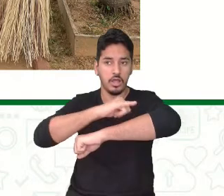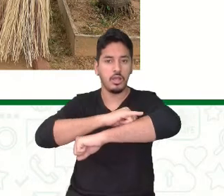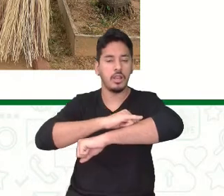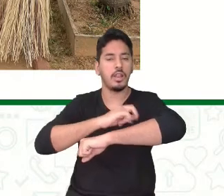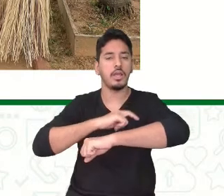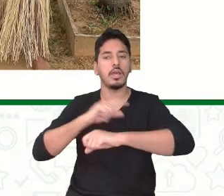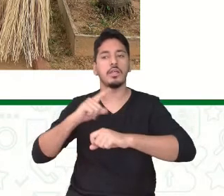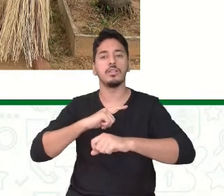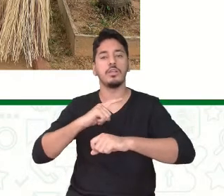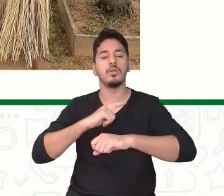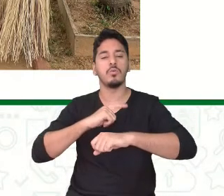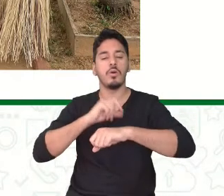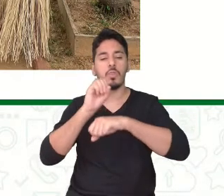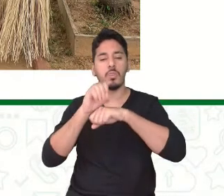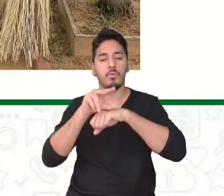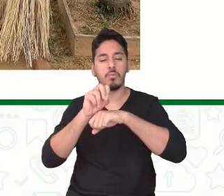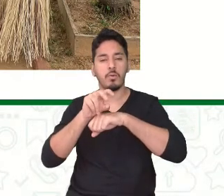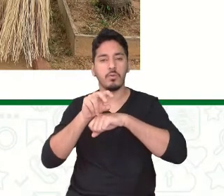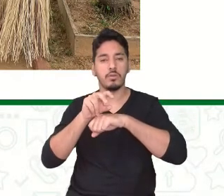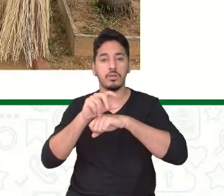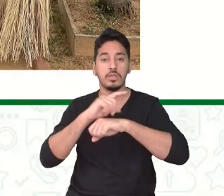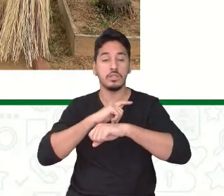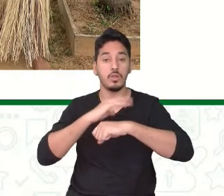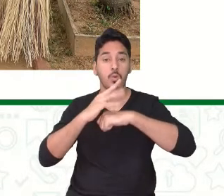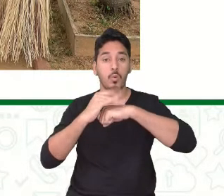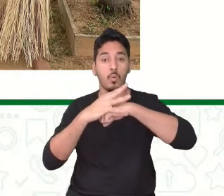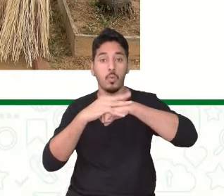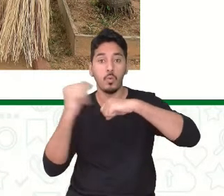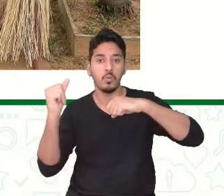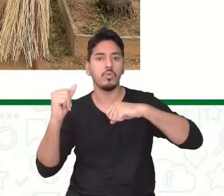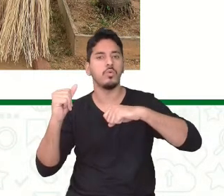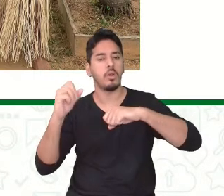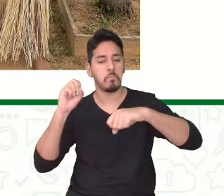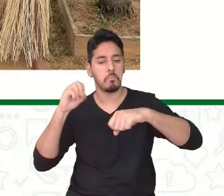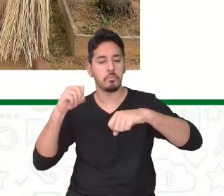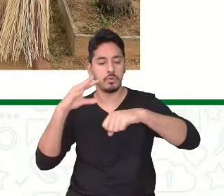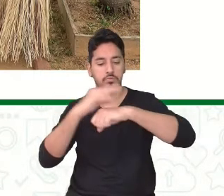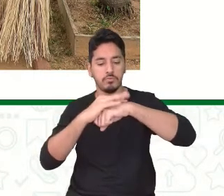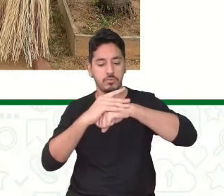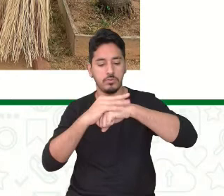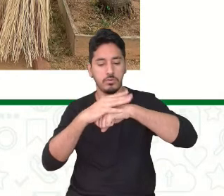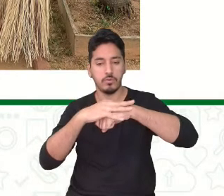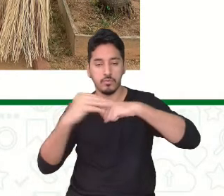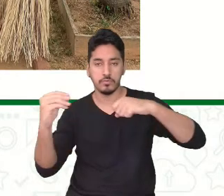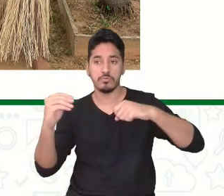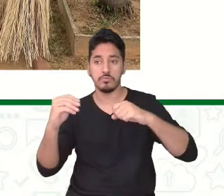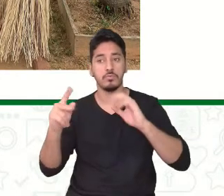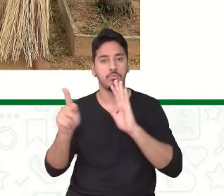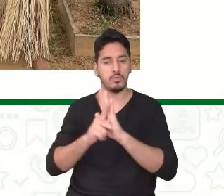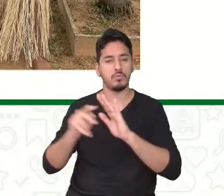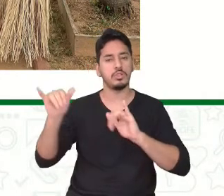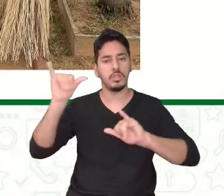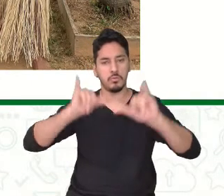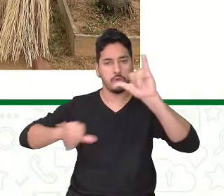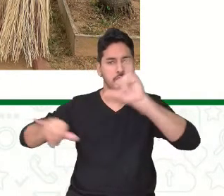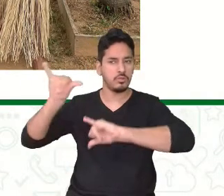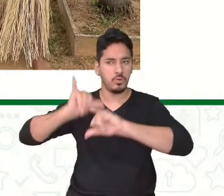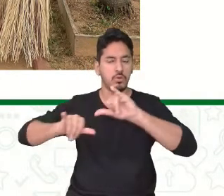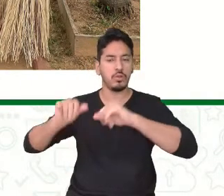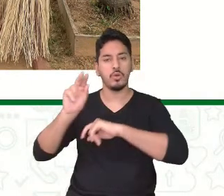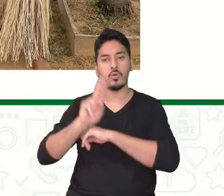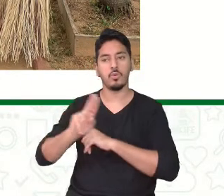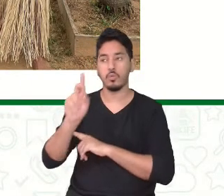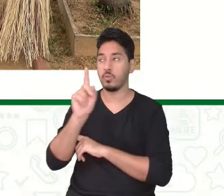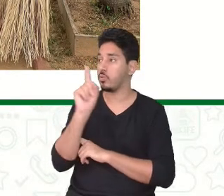uma substância que ela tem, cura diversos tipos de doença. Então, são de laboratórios renomados do mundo todo, e aí eles